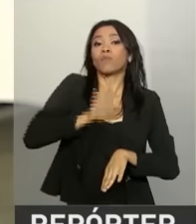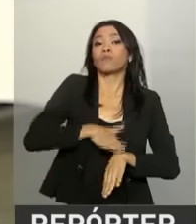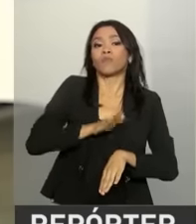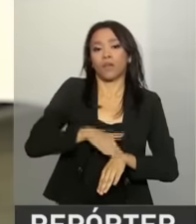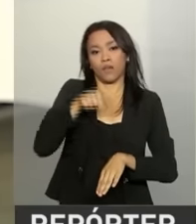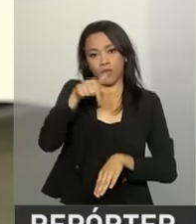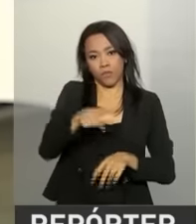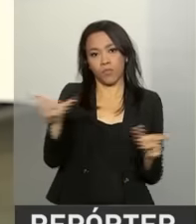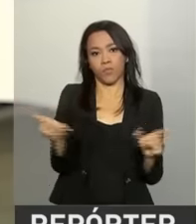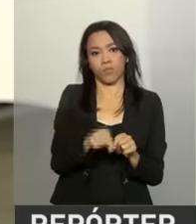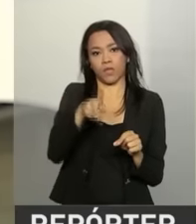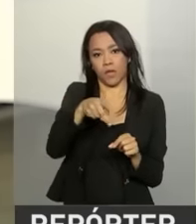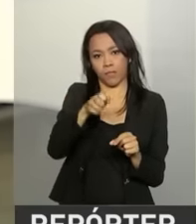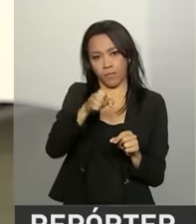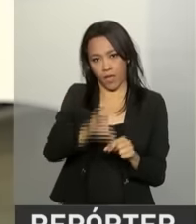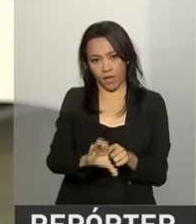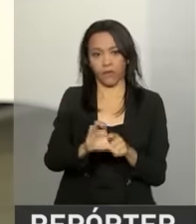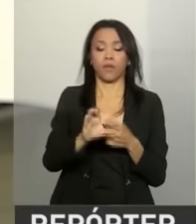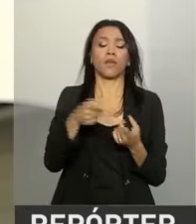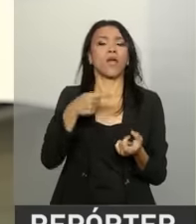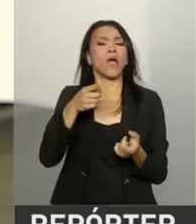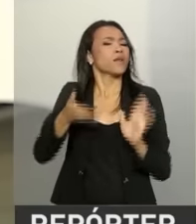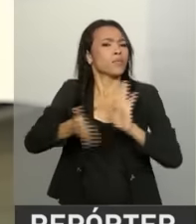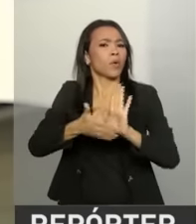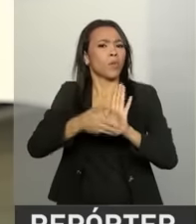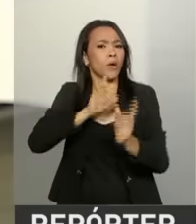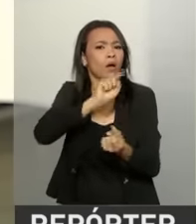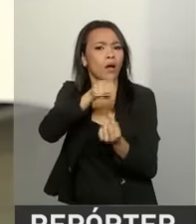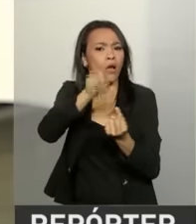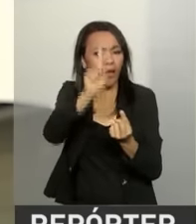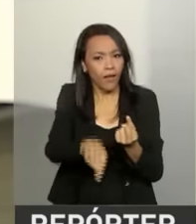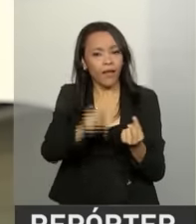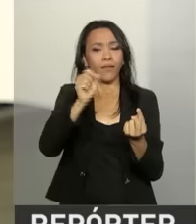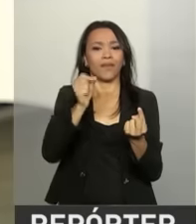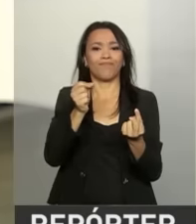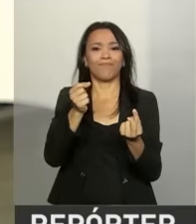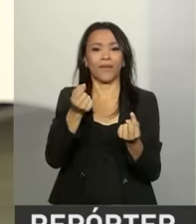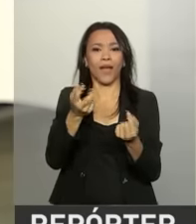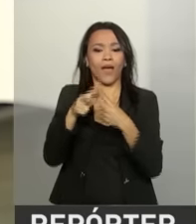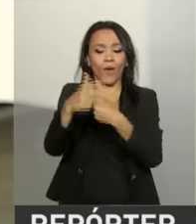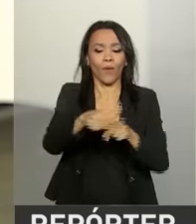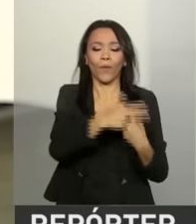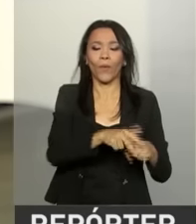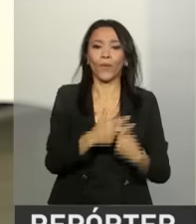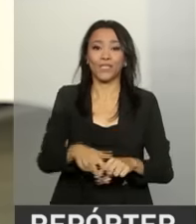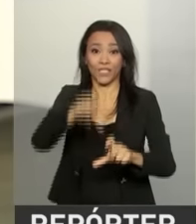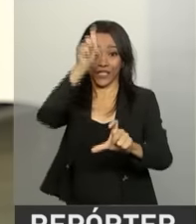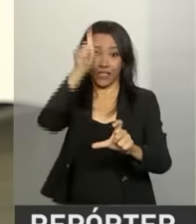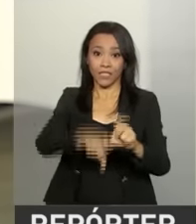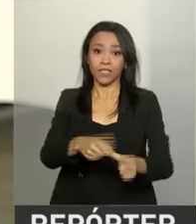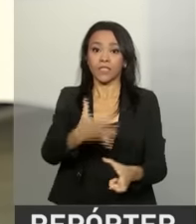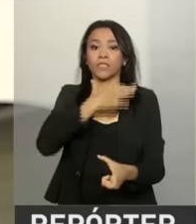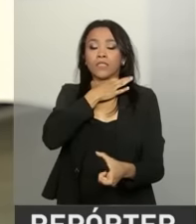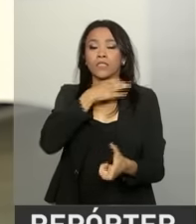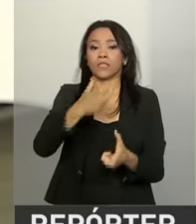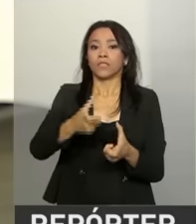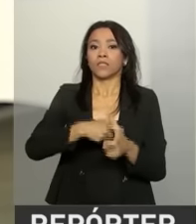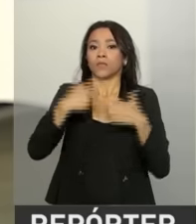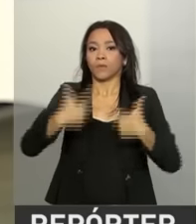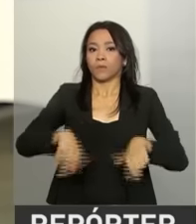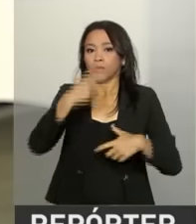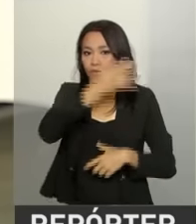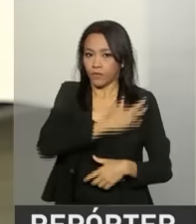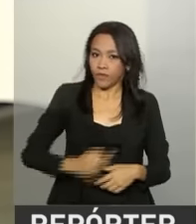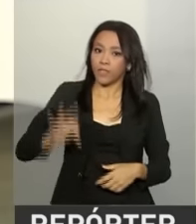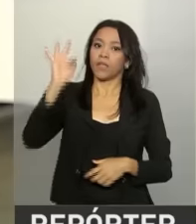disse que a necessidade de aprovação dessa proposta é para a reversão do déficit do orçamento público federal, que deve se reverter até